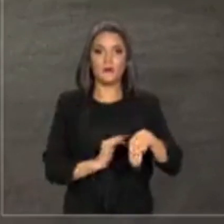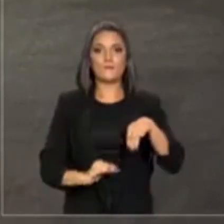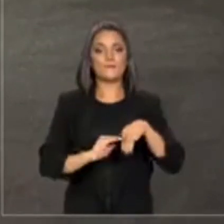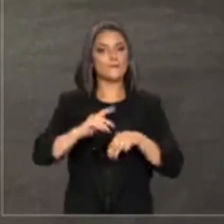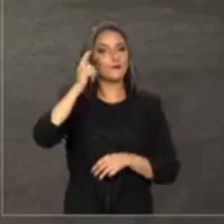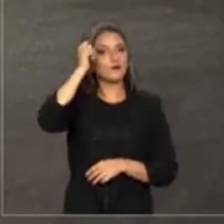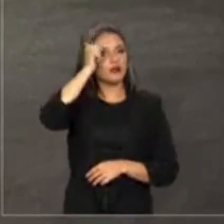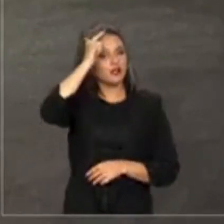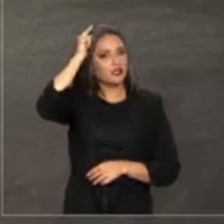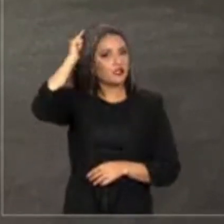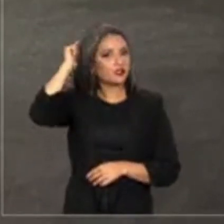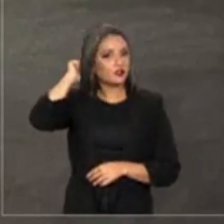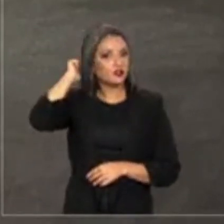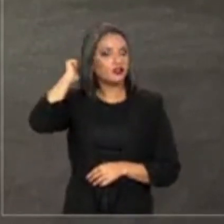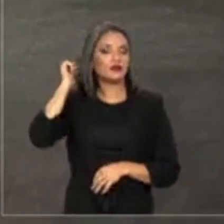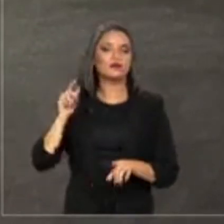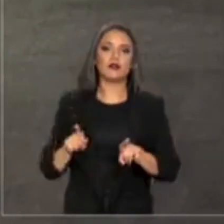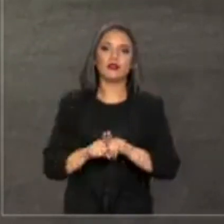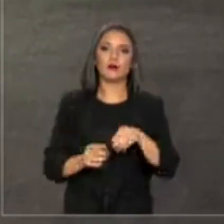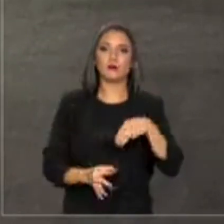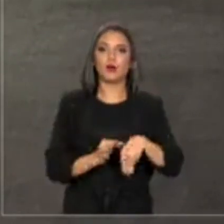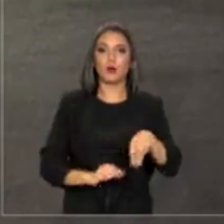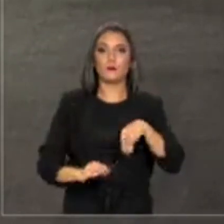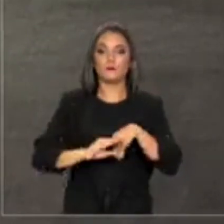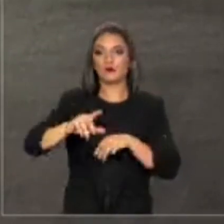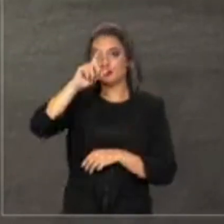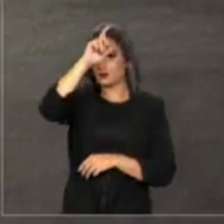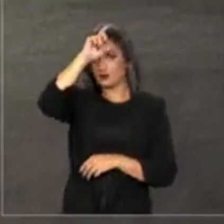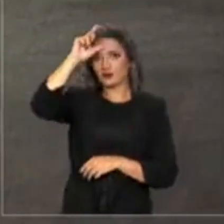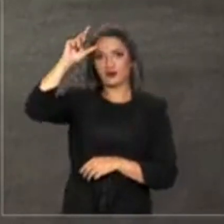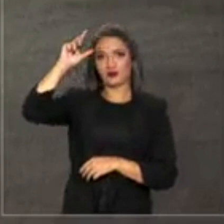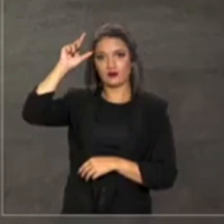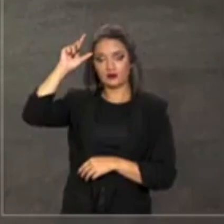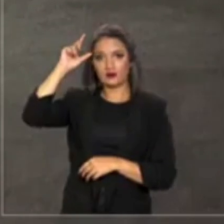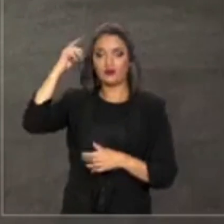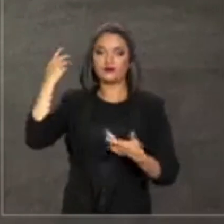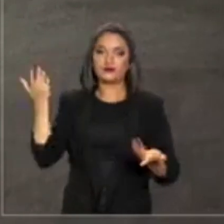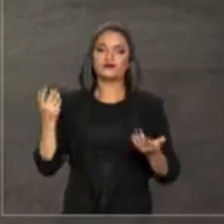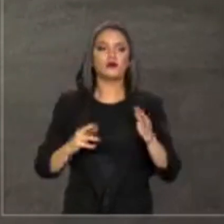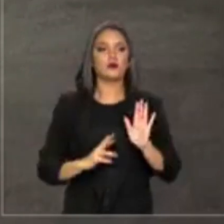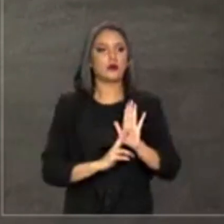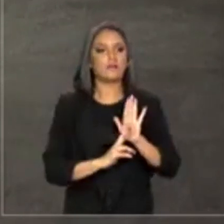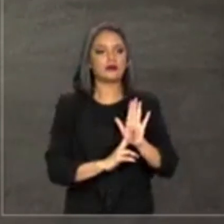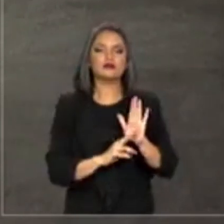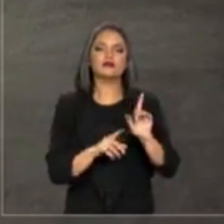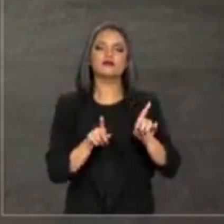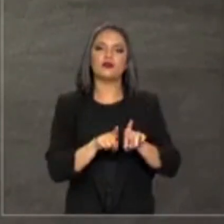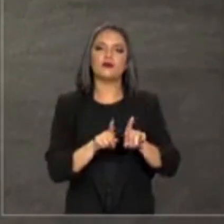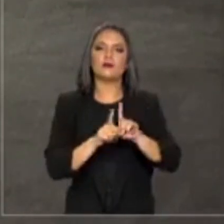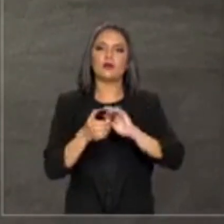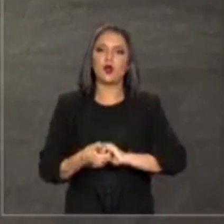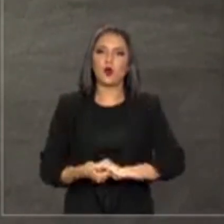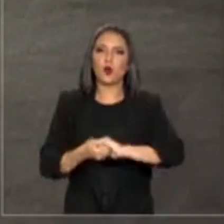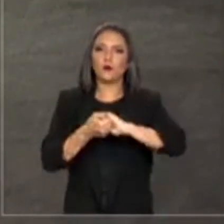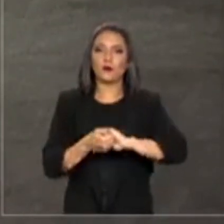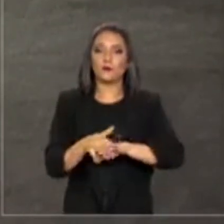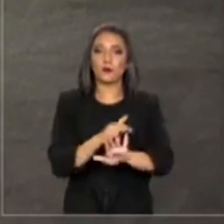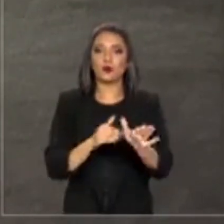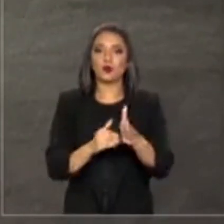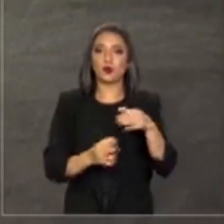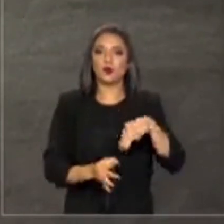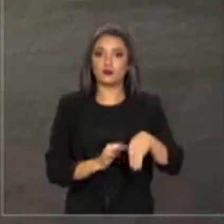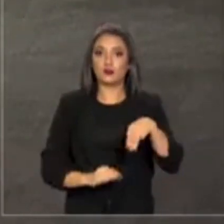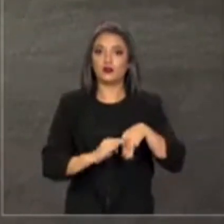de Moraes e o ministro Ricardo Lewandowski, em nome de quem cumprimento os ministros do TSE